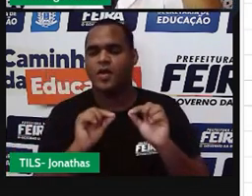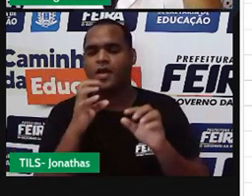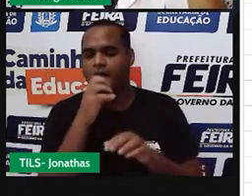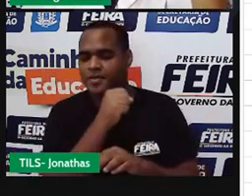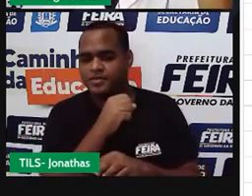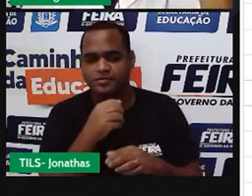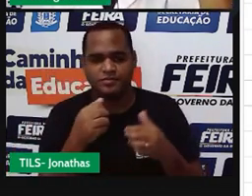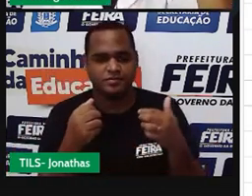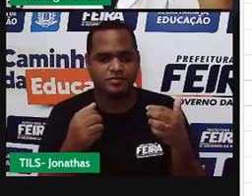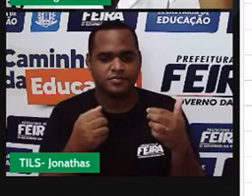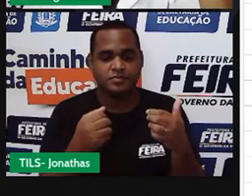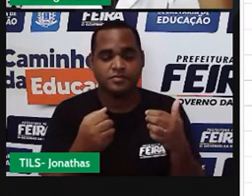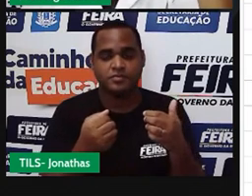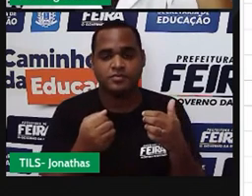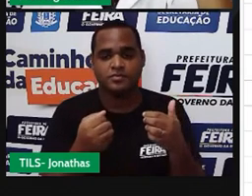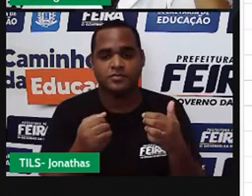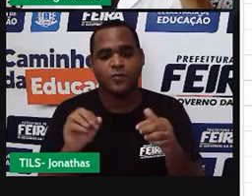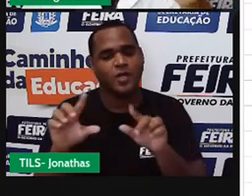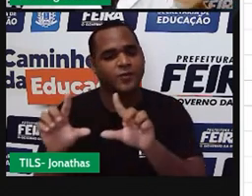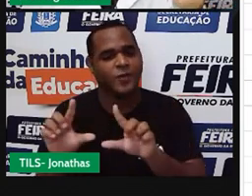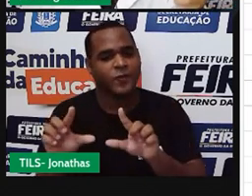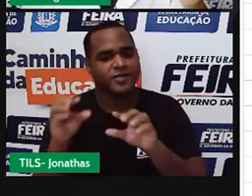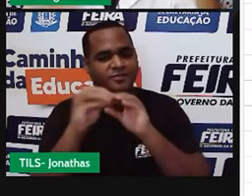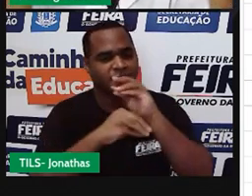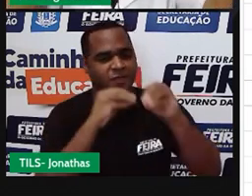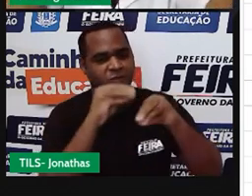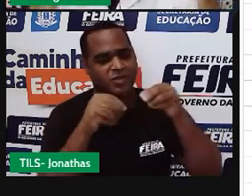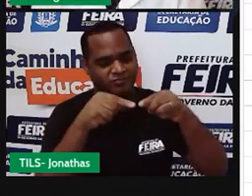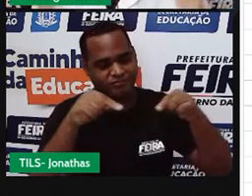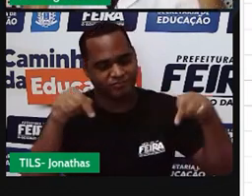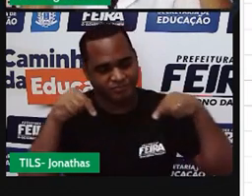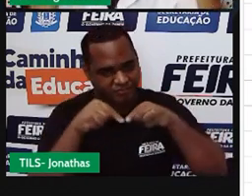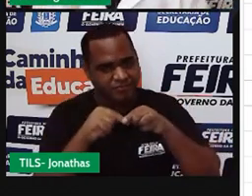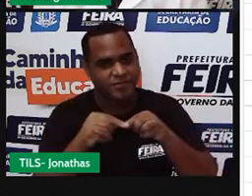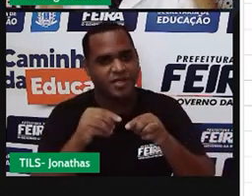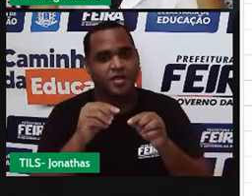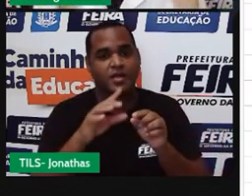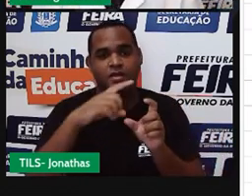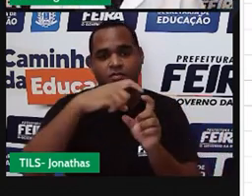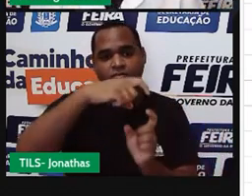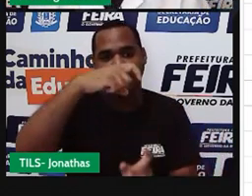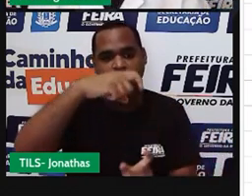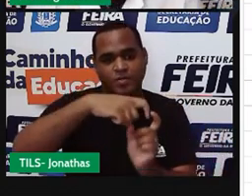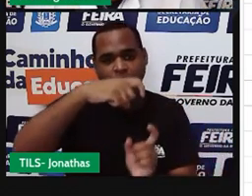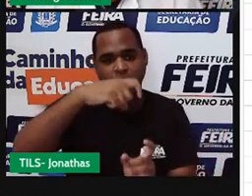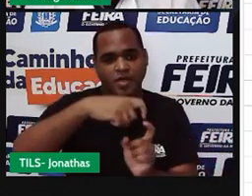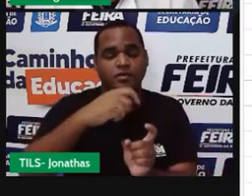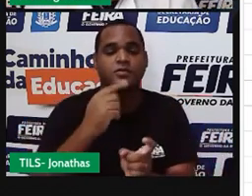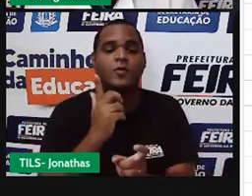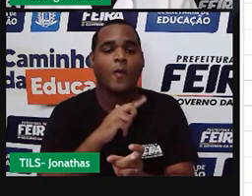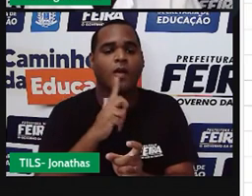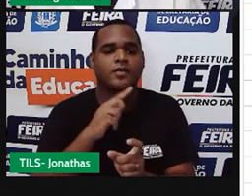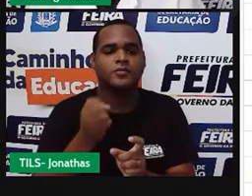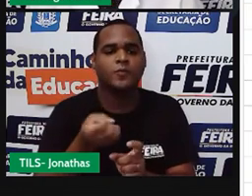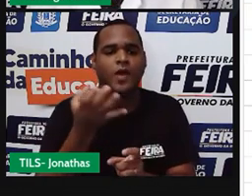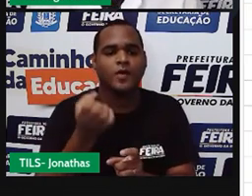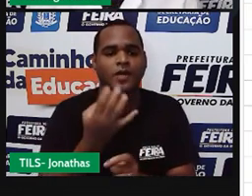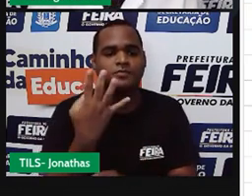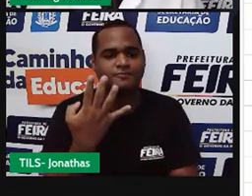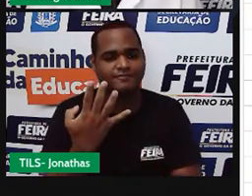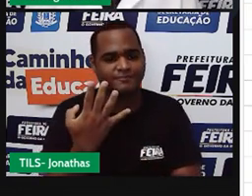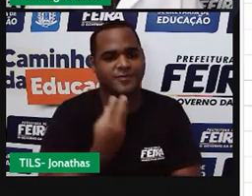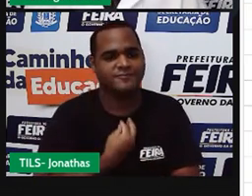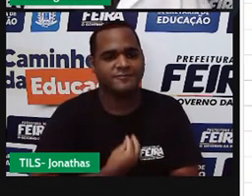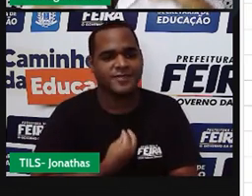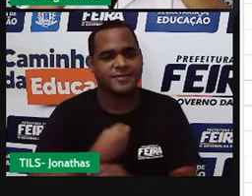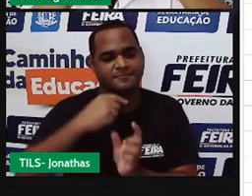placas E é couberam em pé Ali pela figura em pé couberam quatro